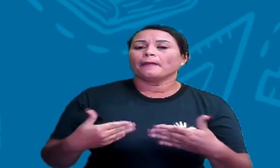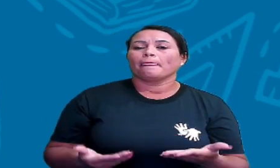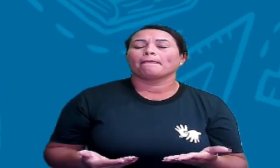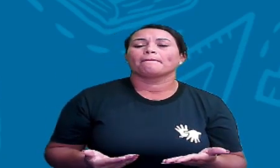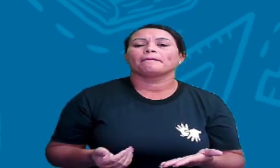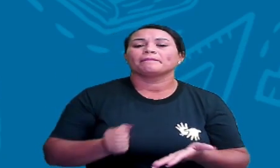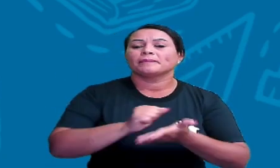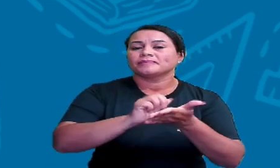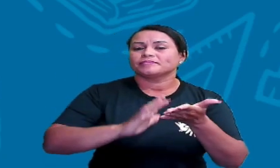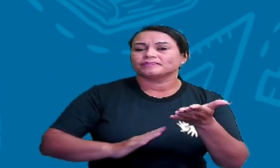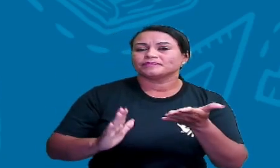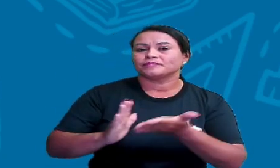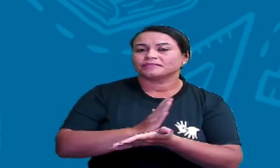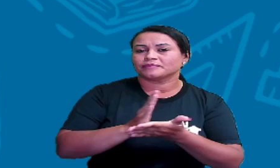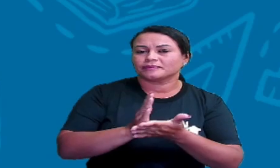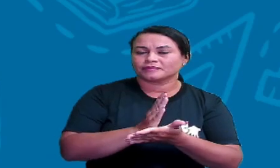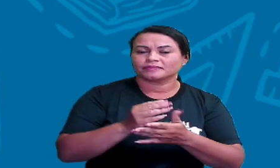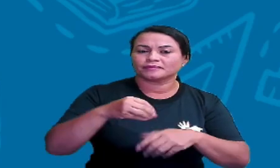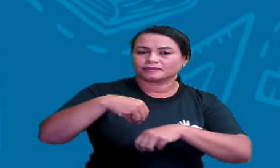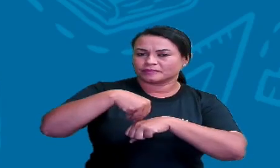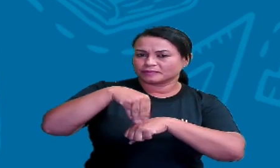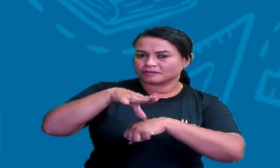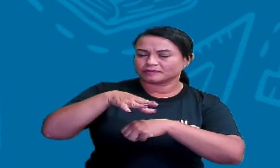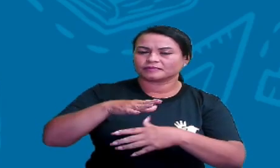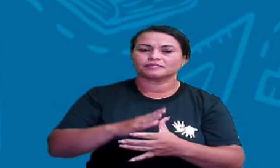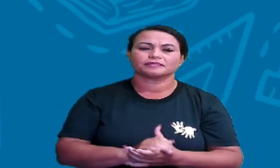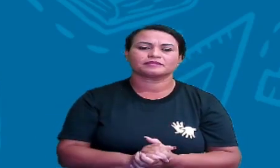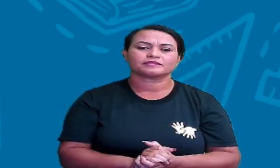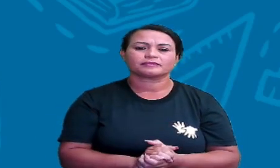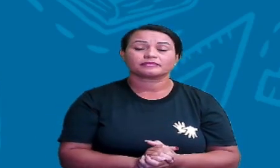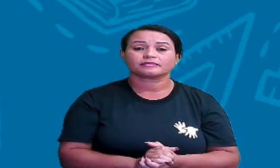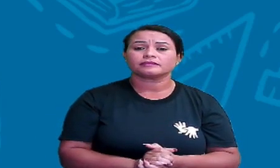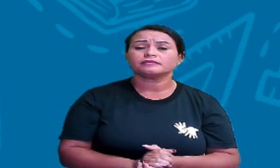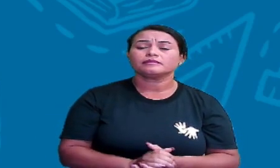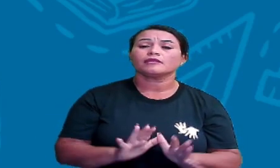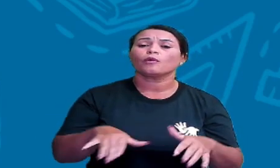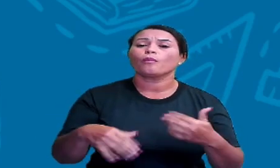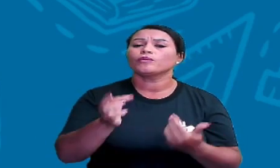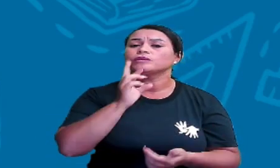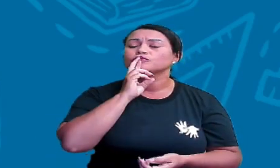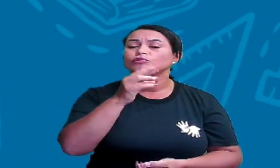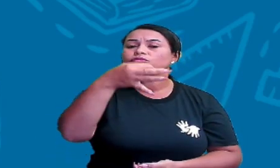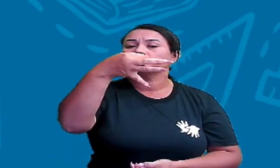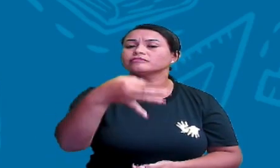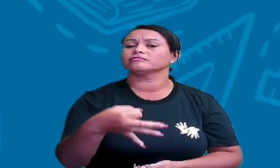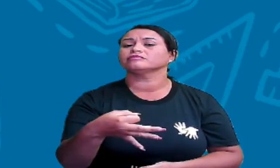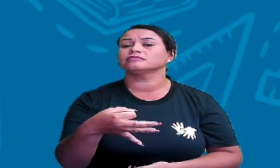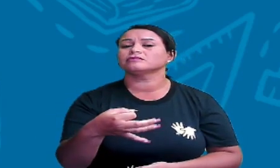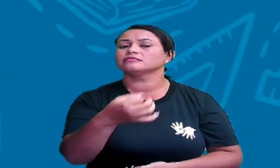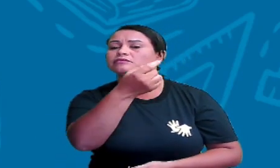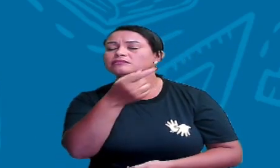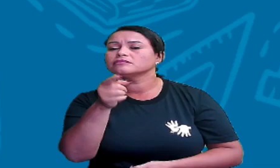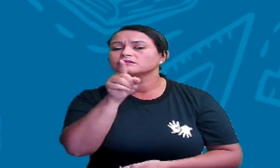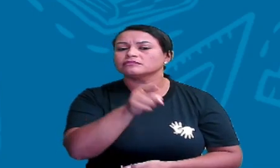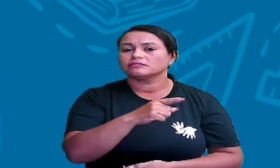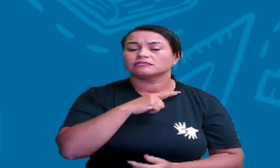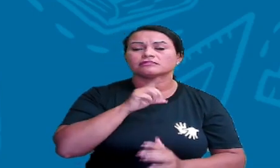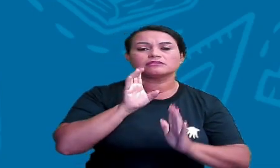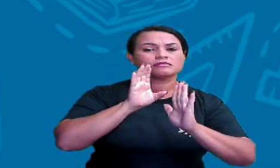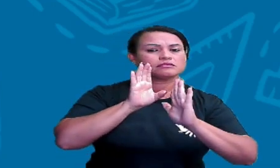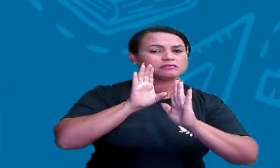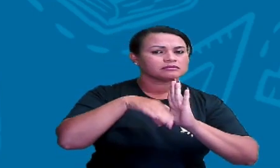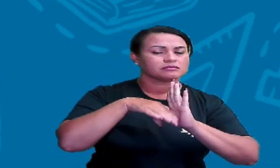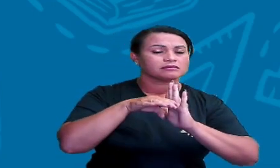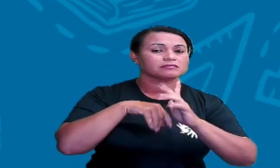para algumas atividades que eu trouxe para vocês. Ó, marque a resposta correta sobre o conceito de